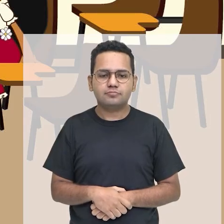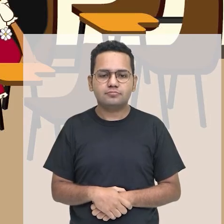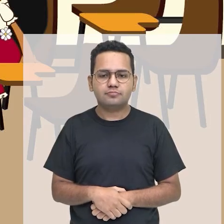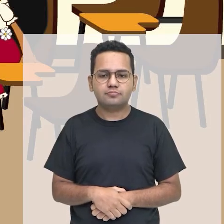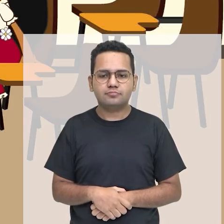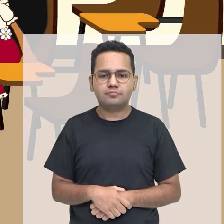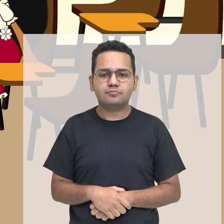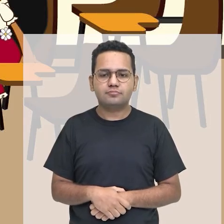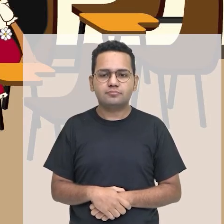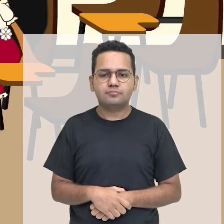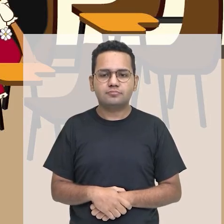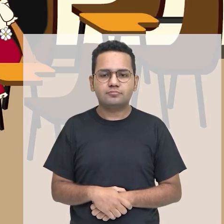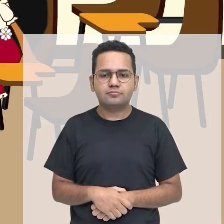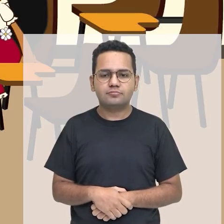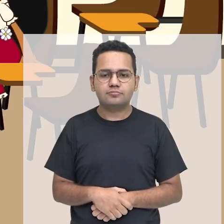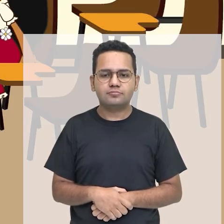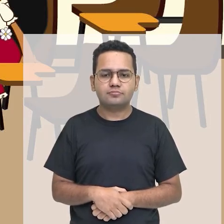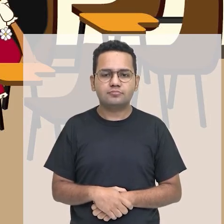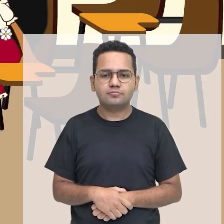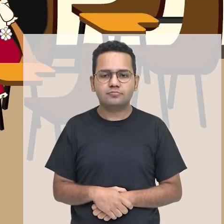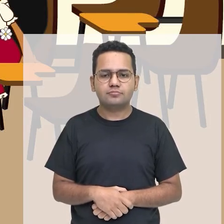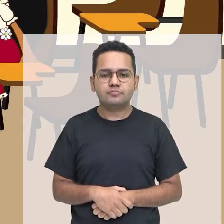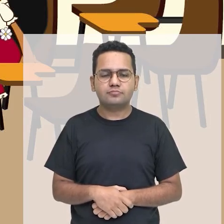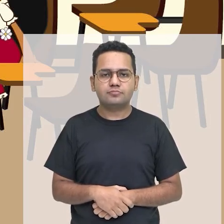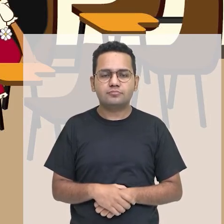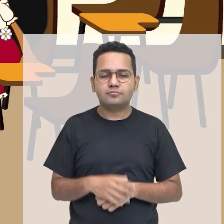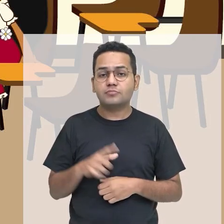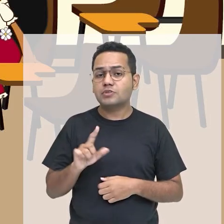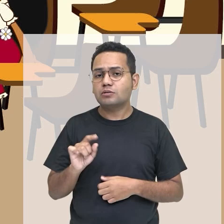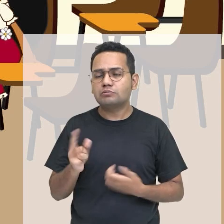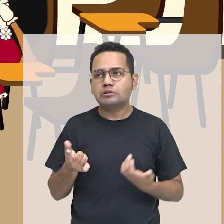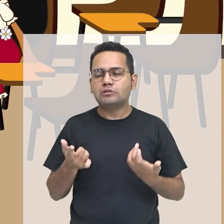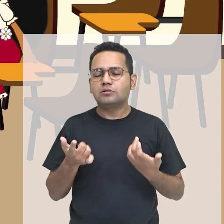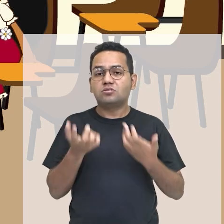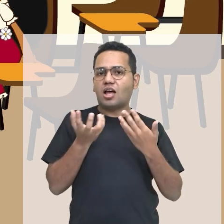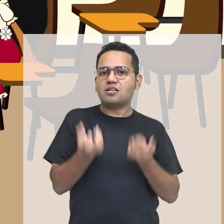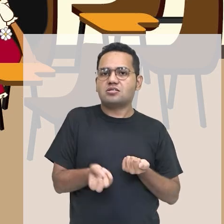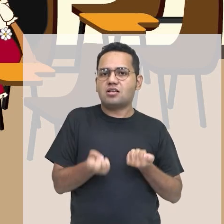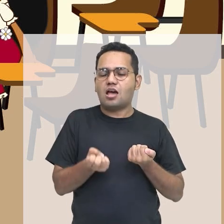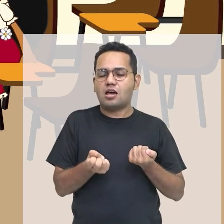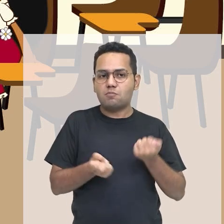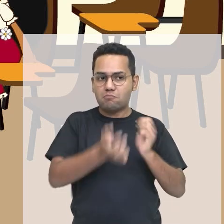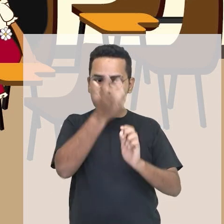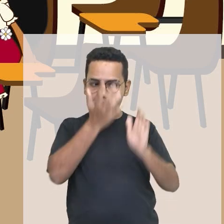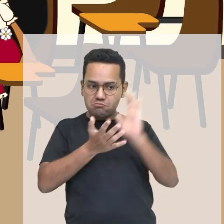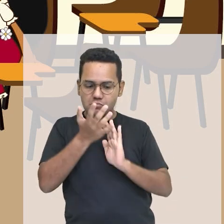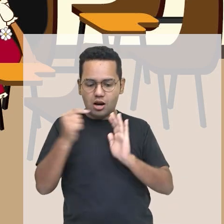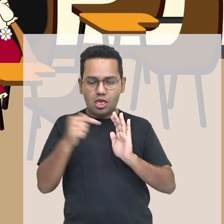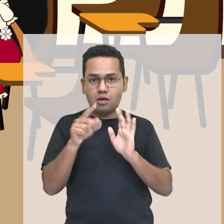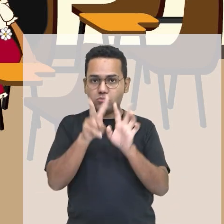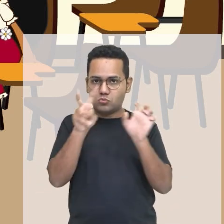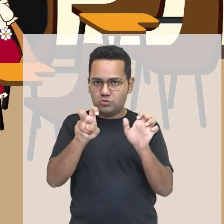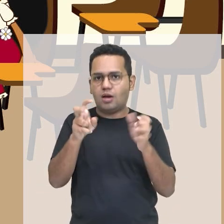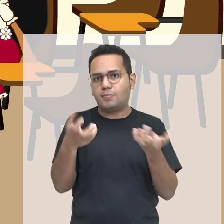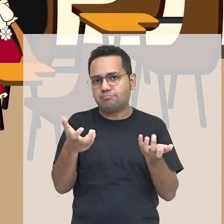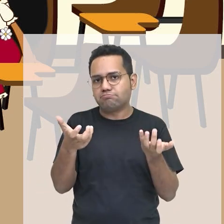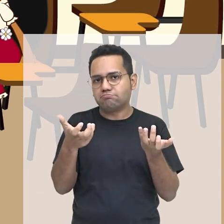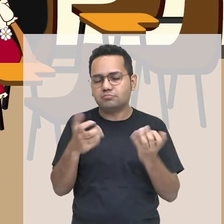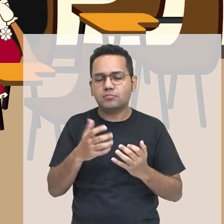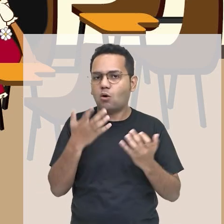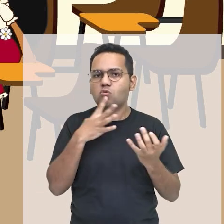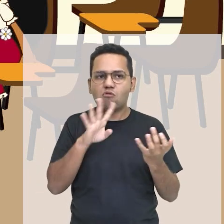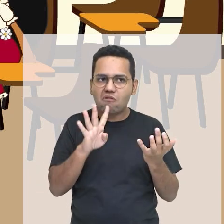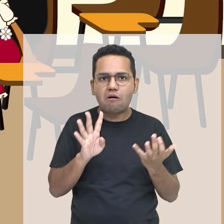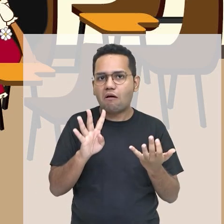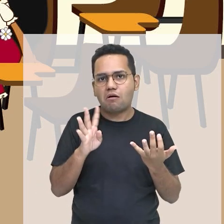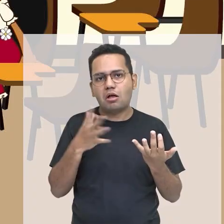linguagens, né, corporais falam, né, o braço cruzado é quando você não está receptivo para aquilo que está sendo transmitido. Né? A